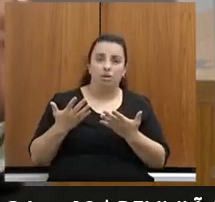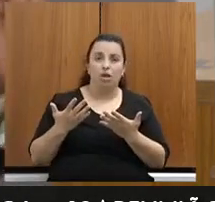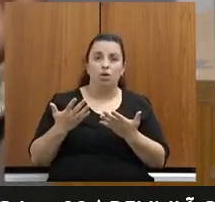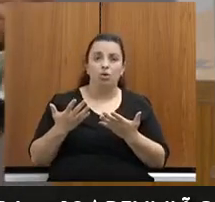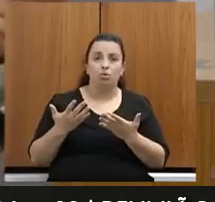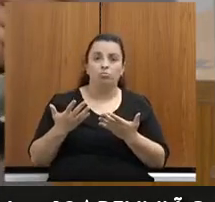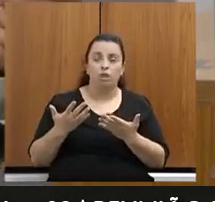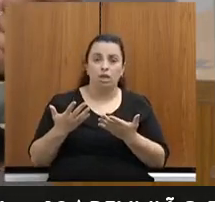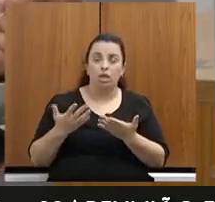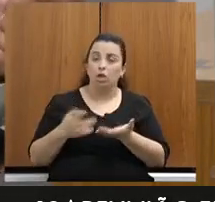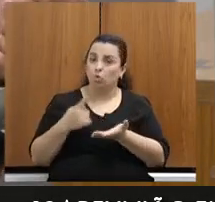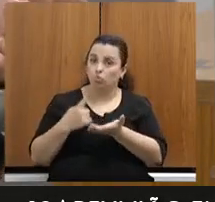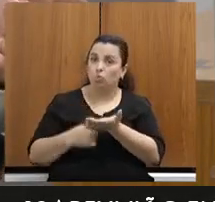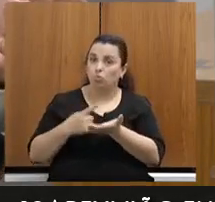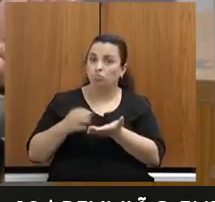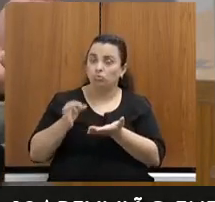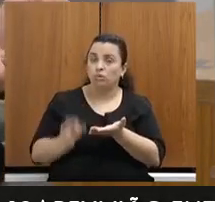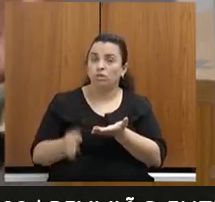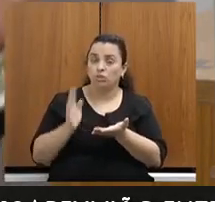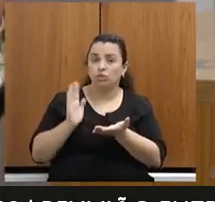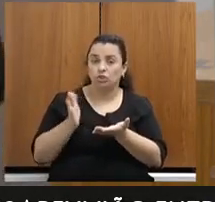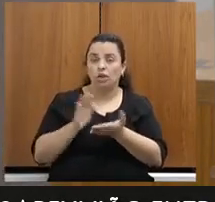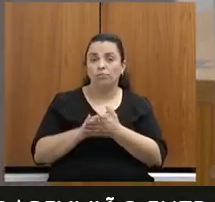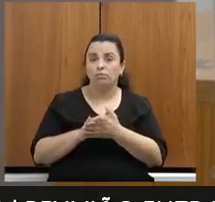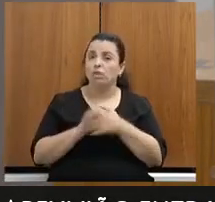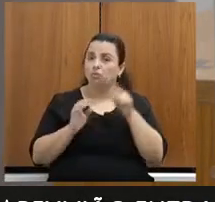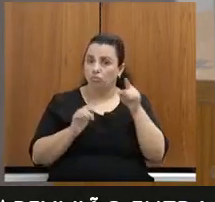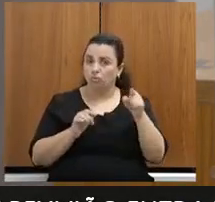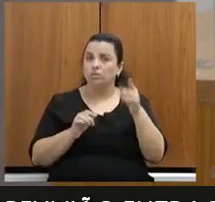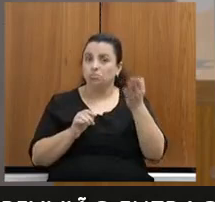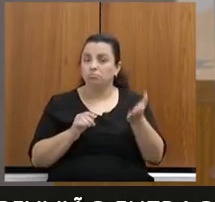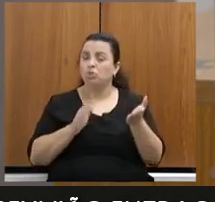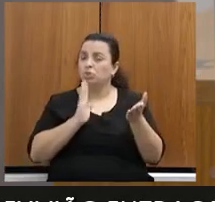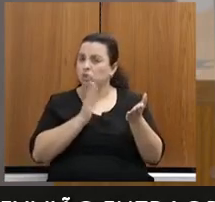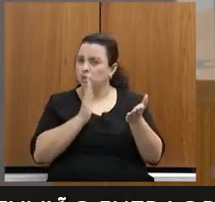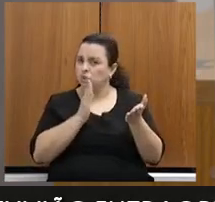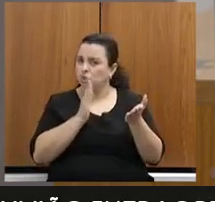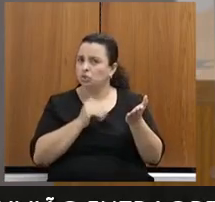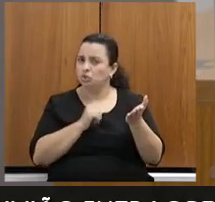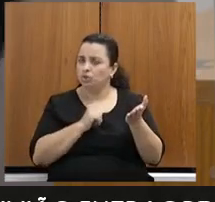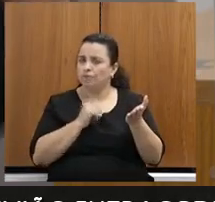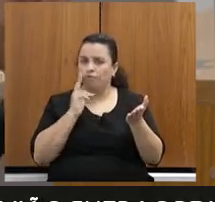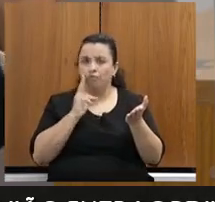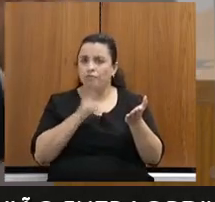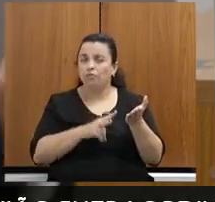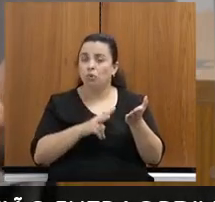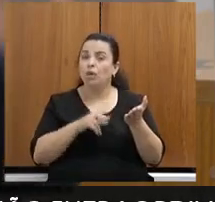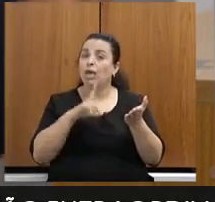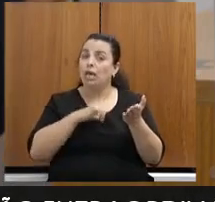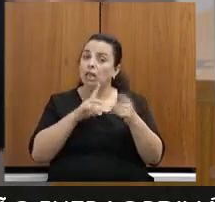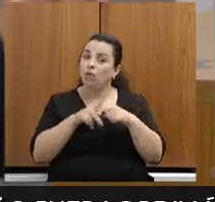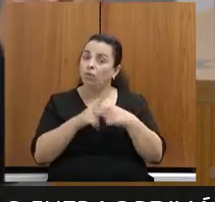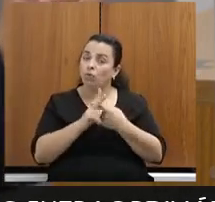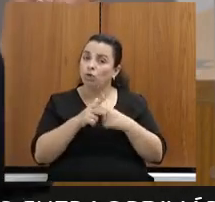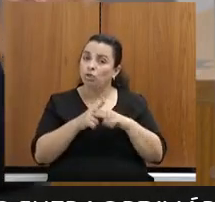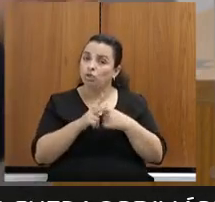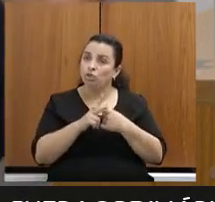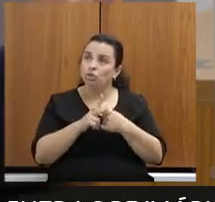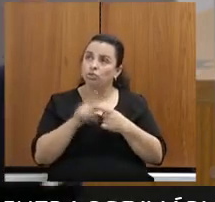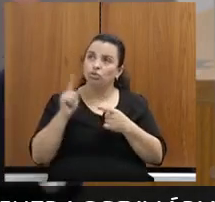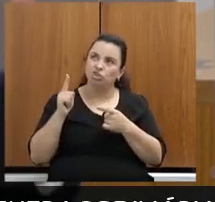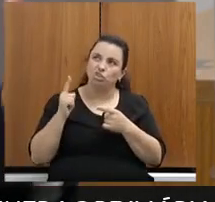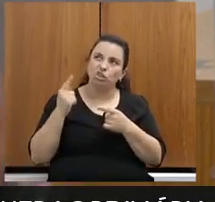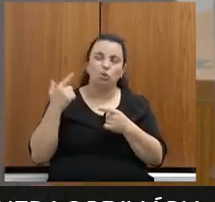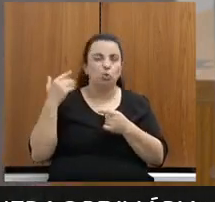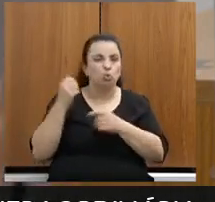inclusive é o senhor viu que foi corrigido esse valor de 2019